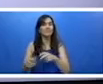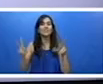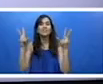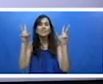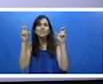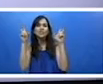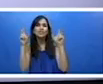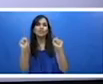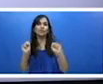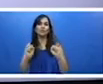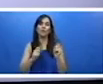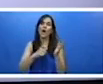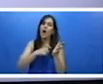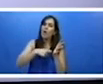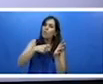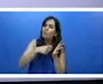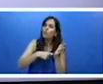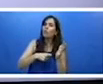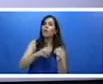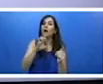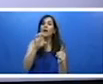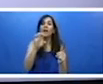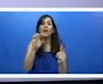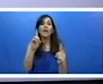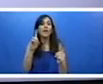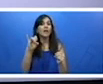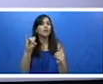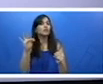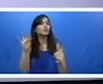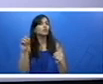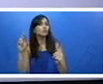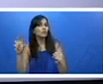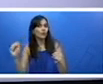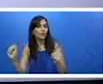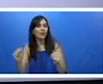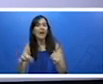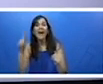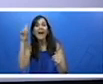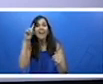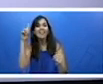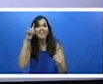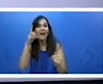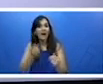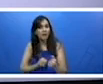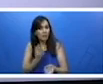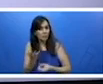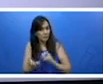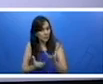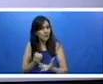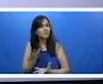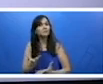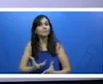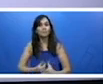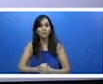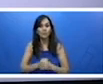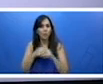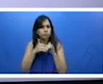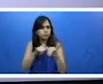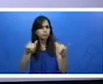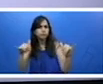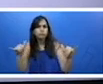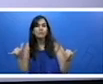o autor, a editora em que ele foi lançado, a data da publicação, no caso o ano, né, de publicação, número